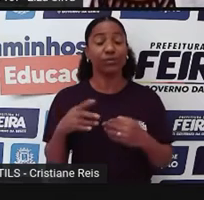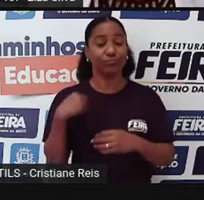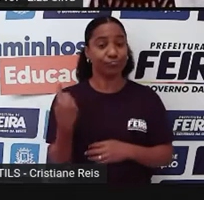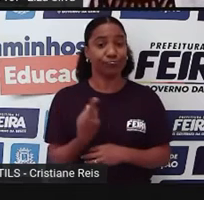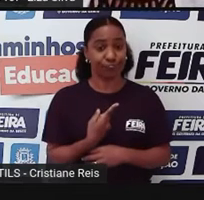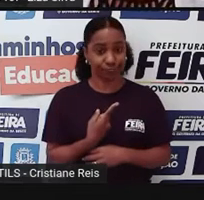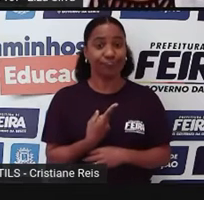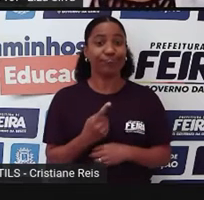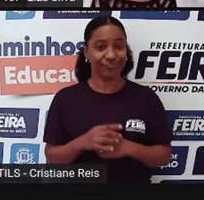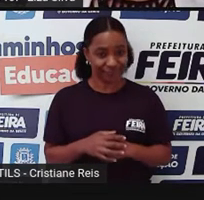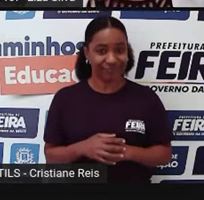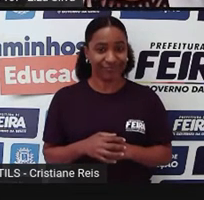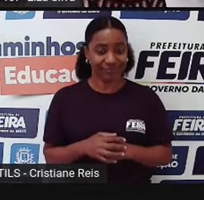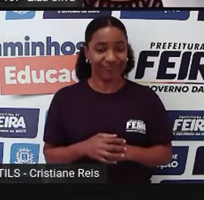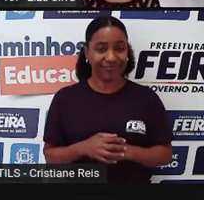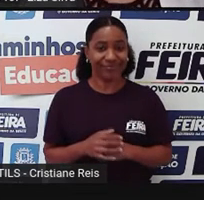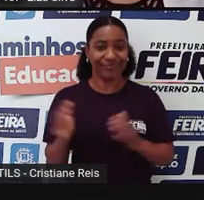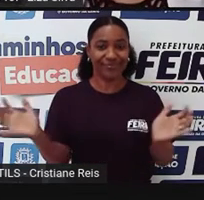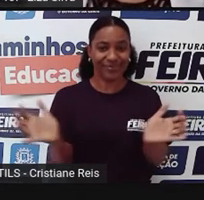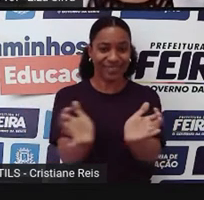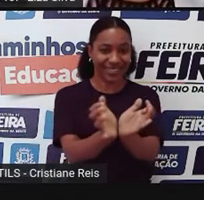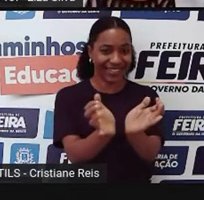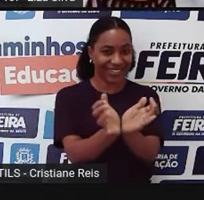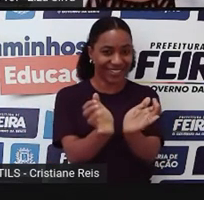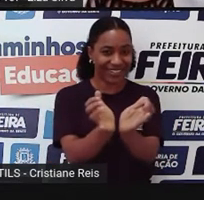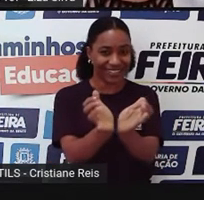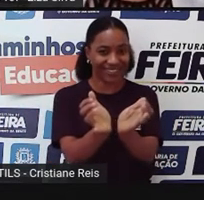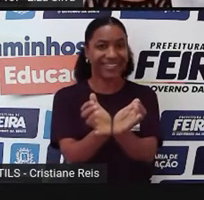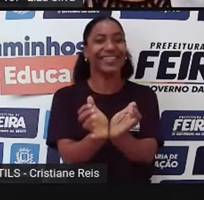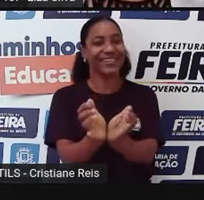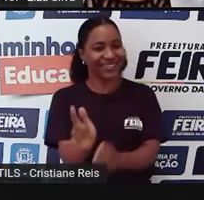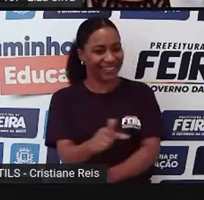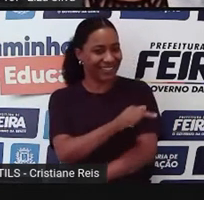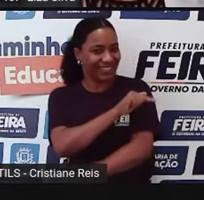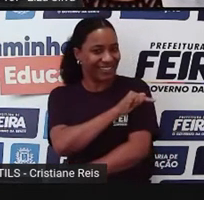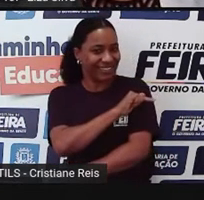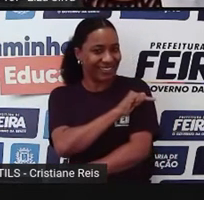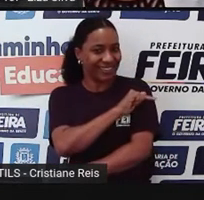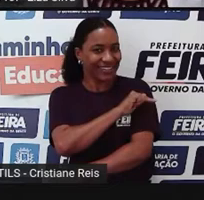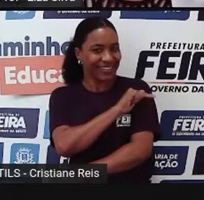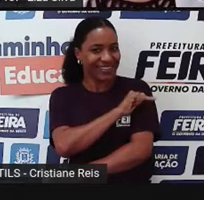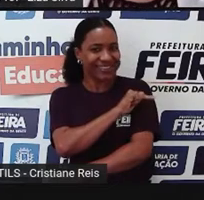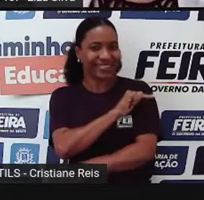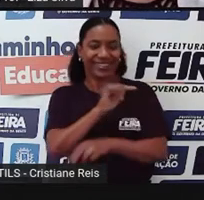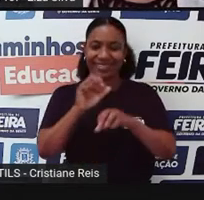Ela é dedicada aos estudantes do 7º ano A